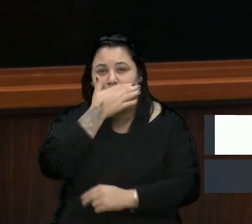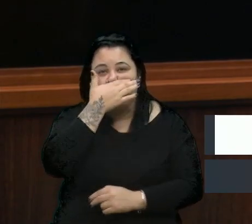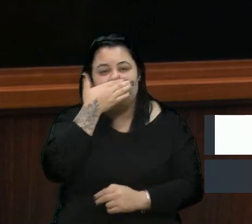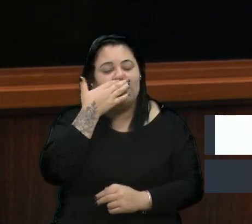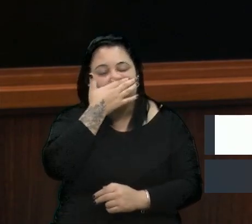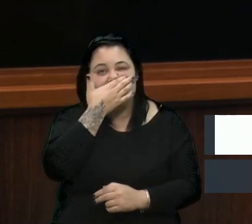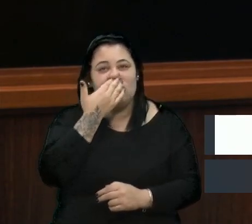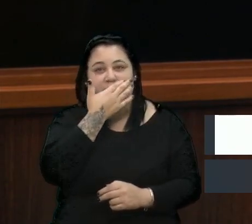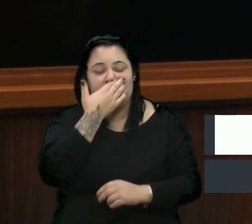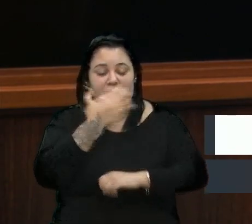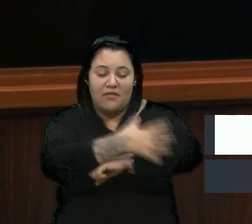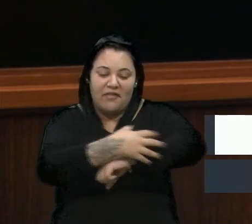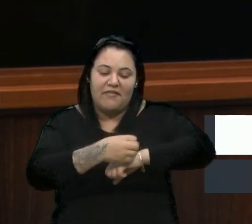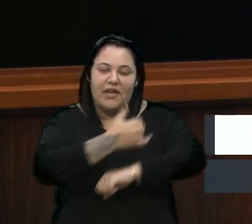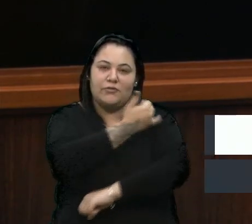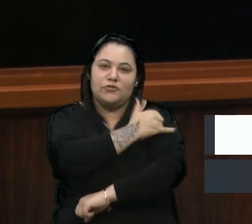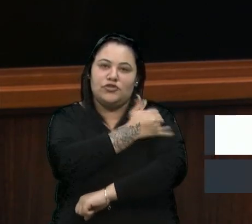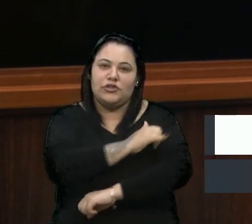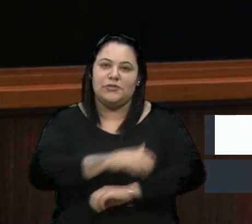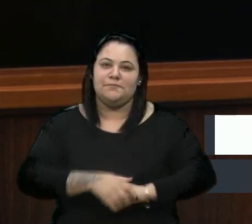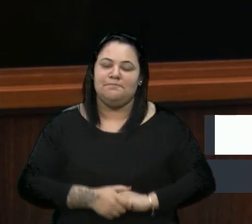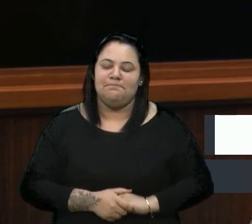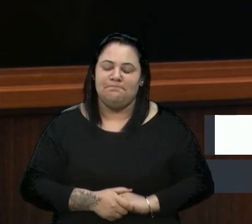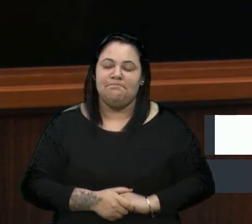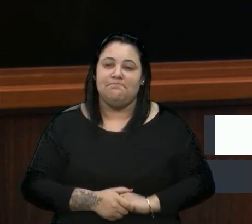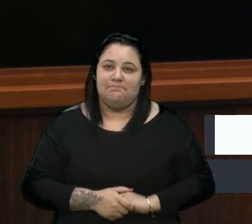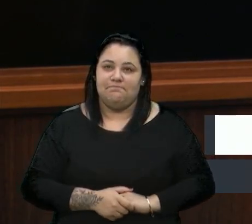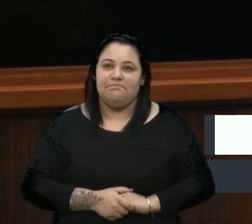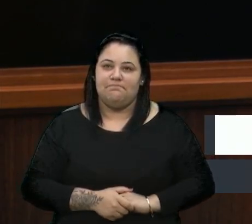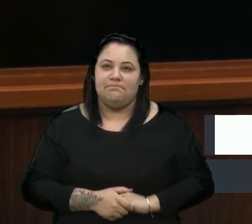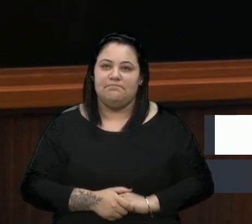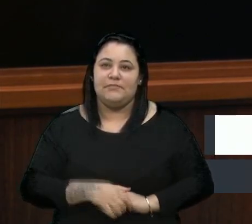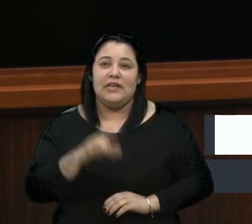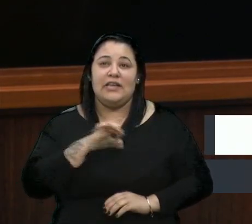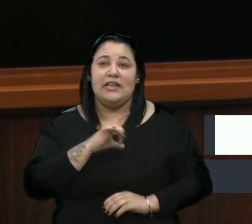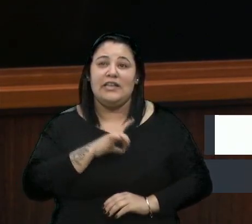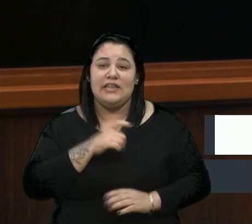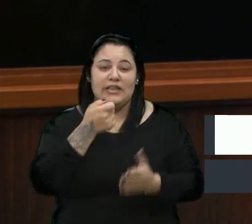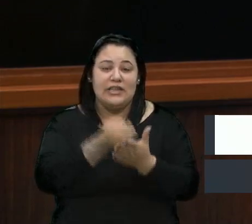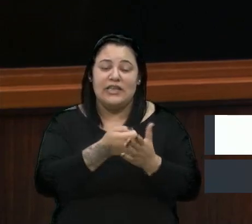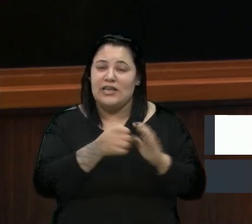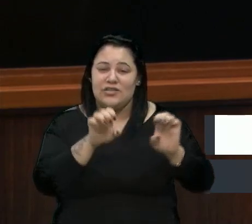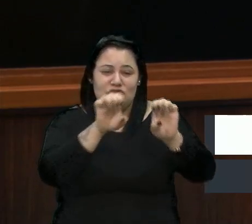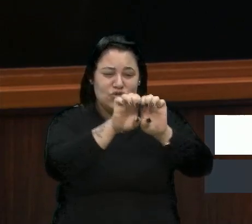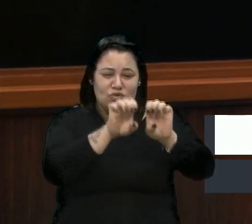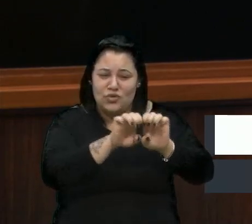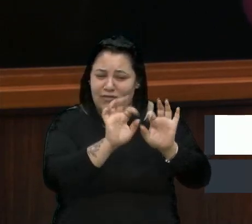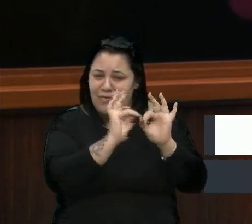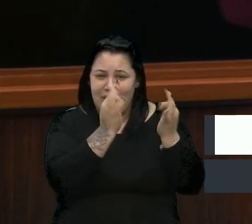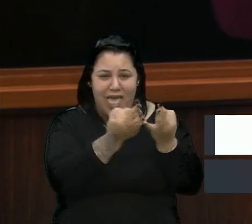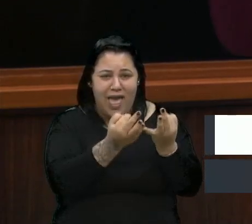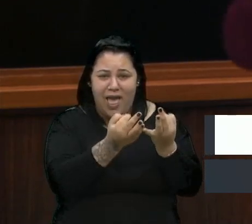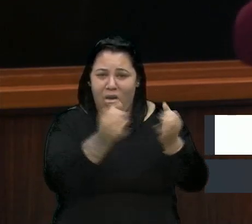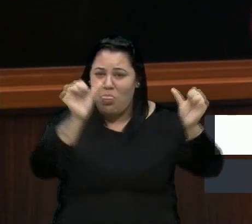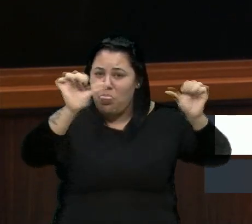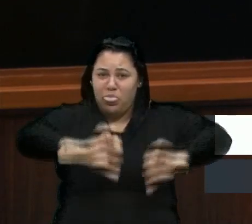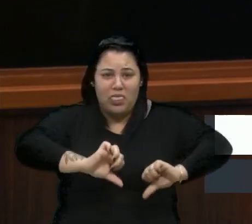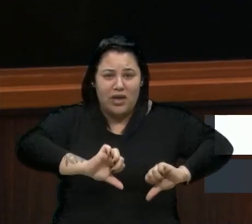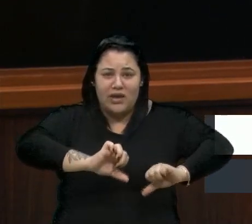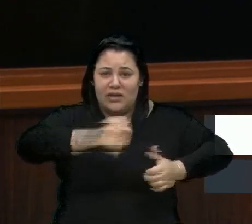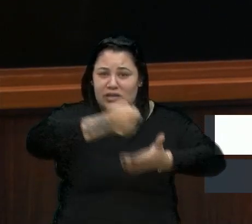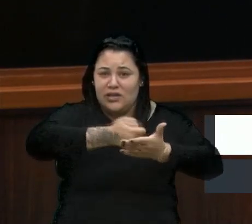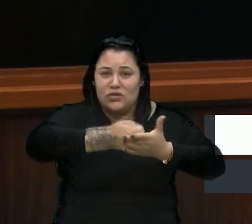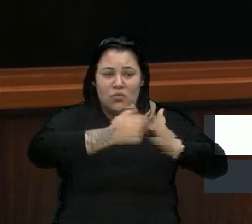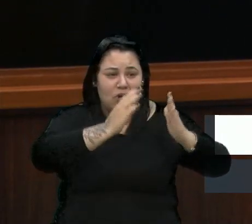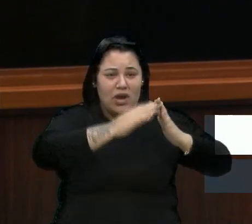das favelas do Rio de Janeiro. Ele tentou, desestruturou a família. Ele tentou morar com um tio e